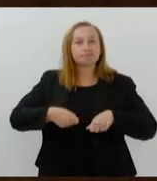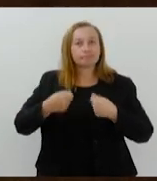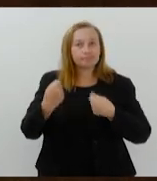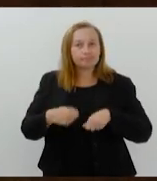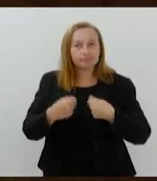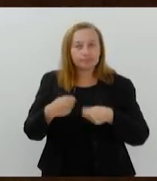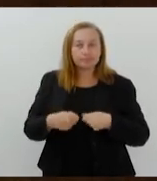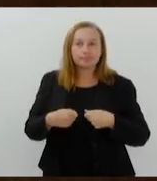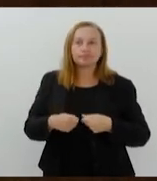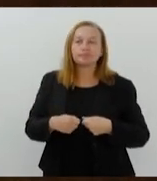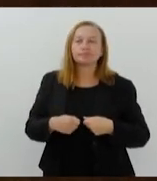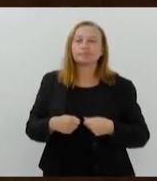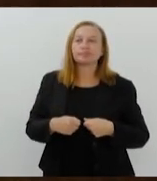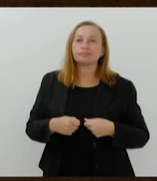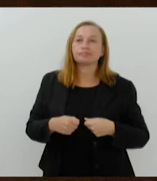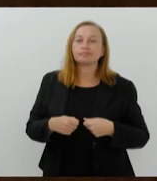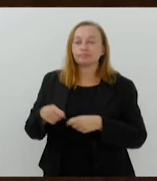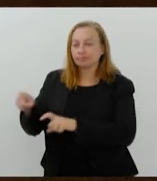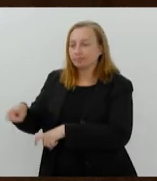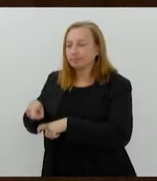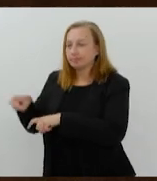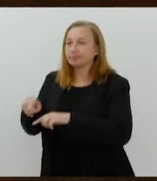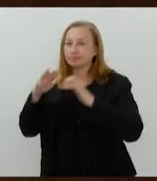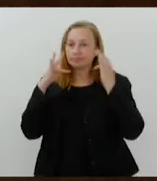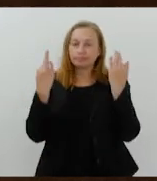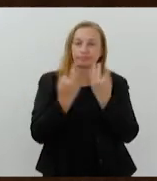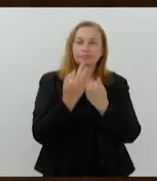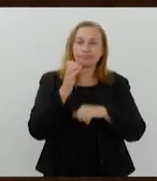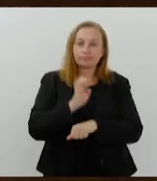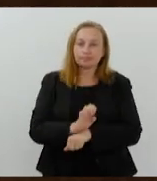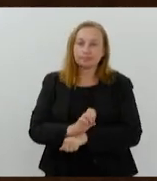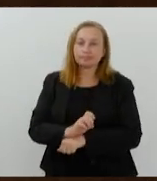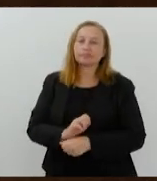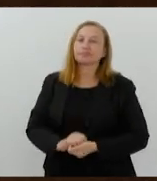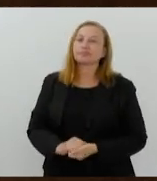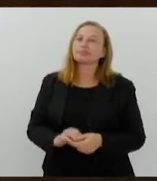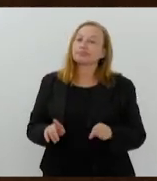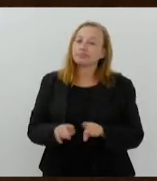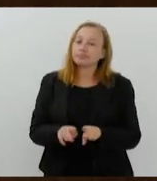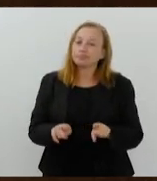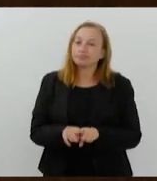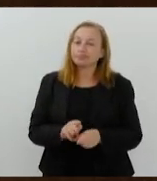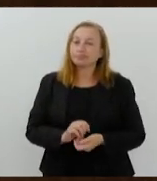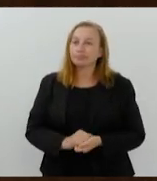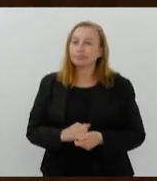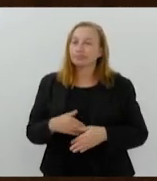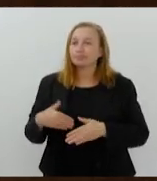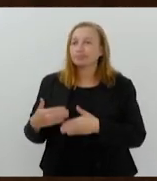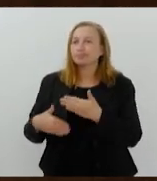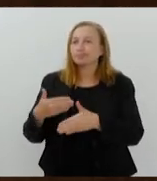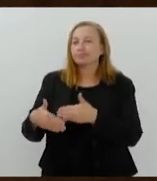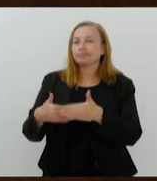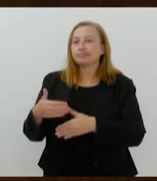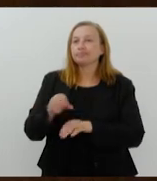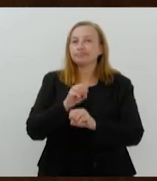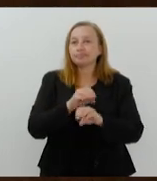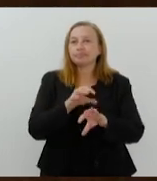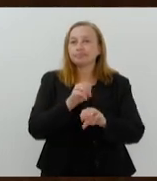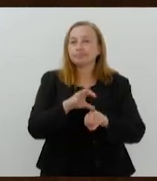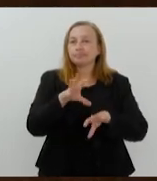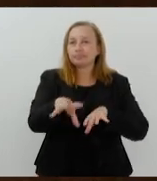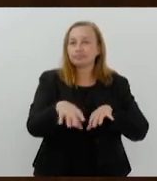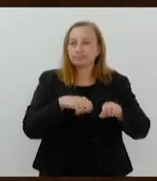de nós fortalecermos a agricultura familiar no nosso Estado e também o processo do ensino e